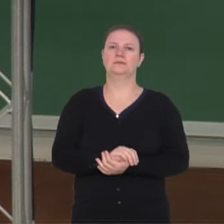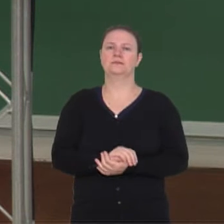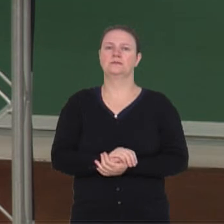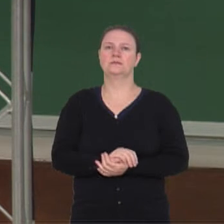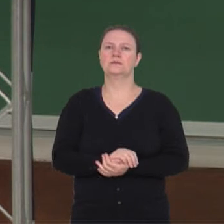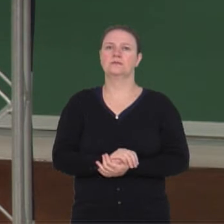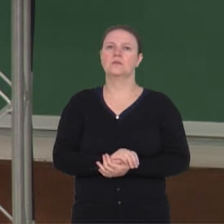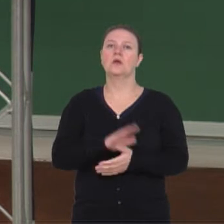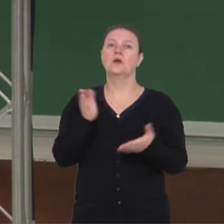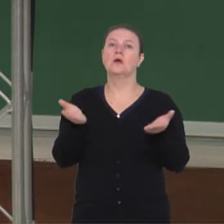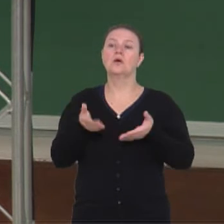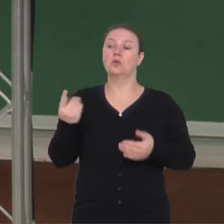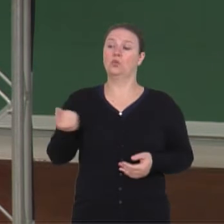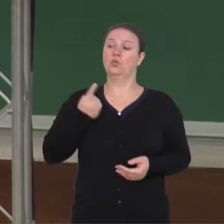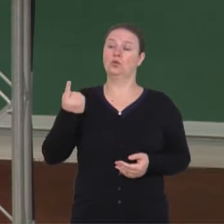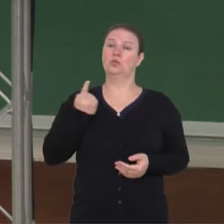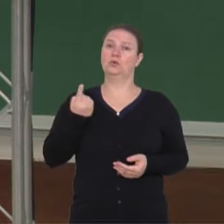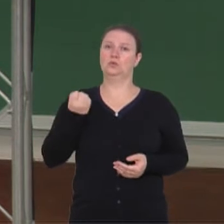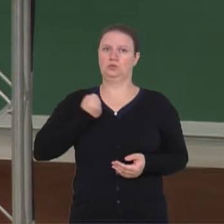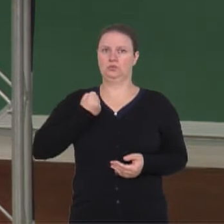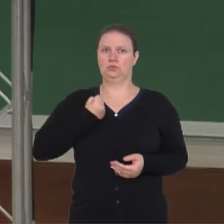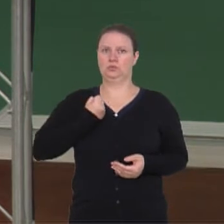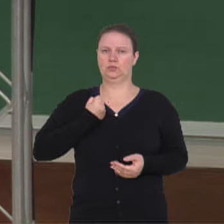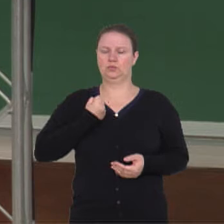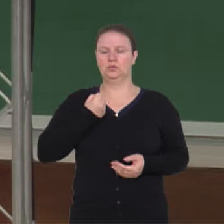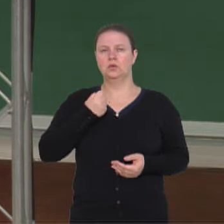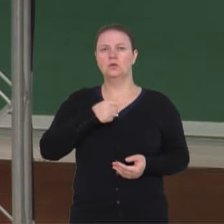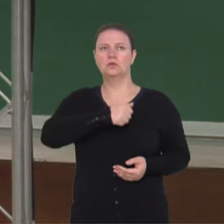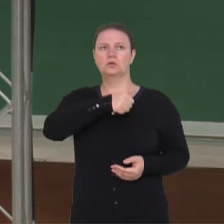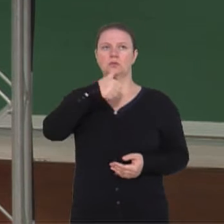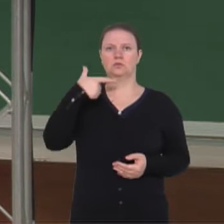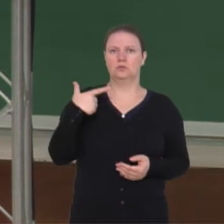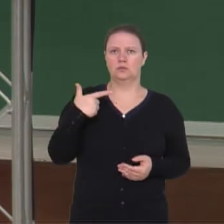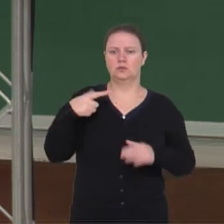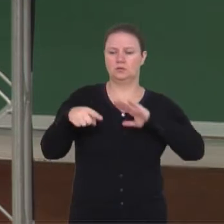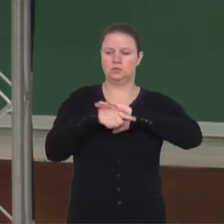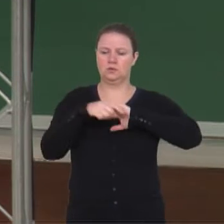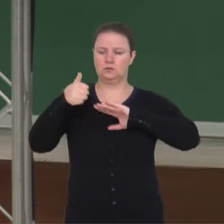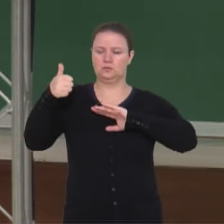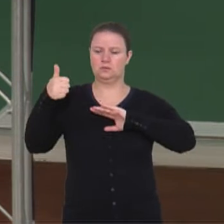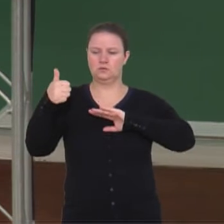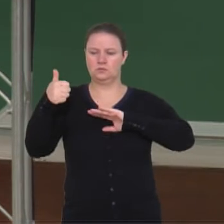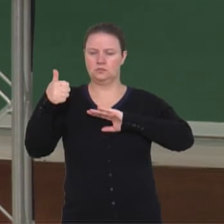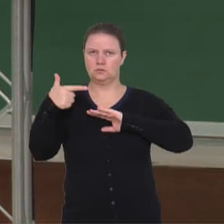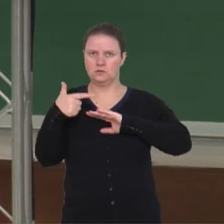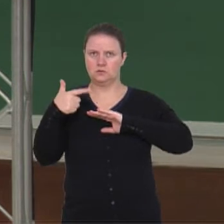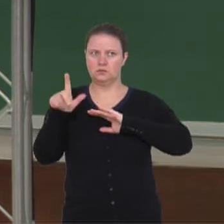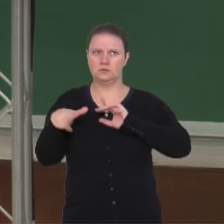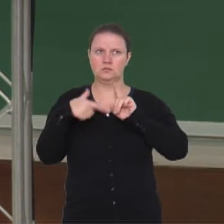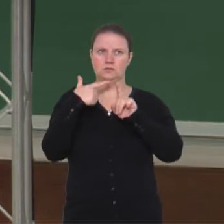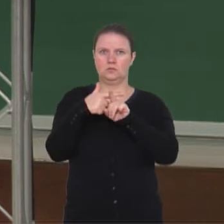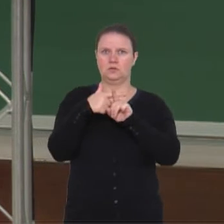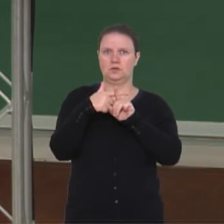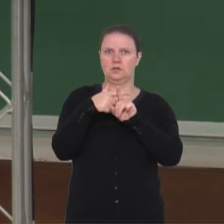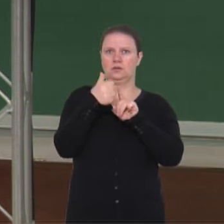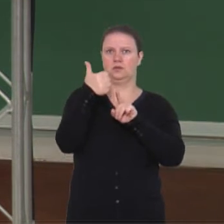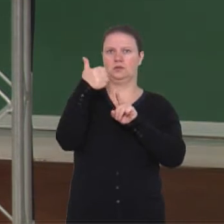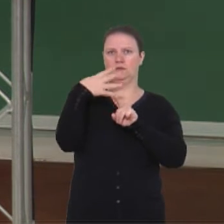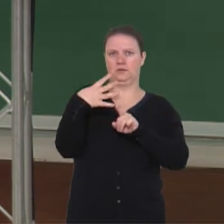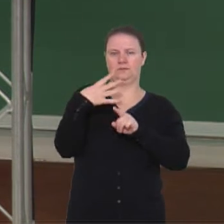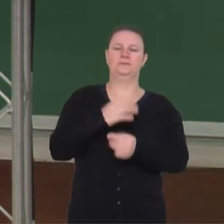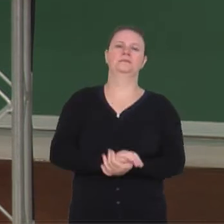Coeficiente independente agora, 12 menos menos 2, 12 mais 2, logo